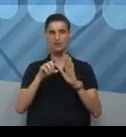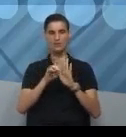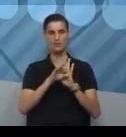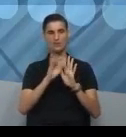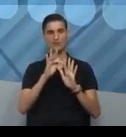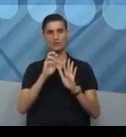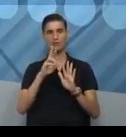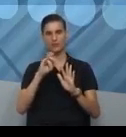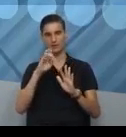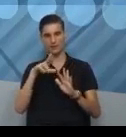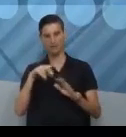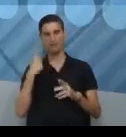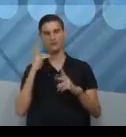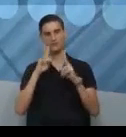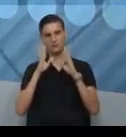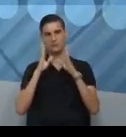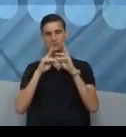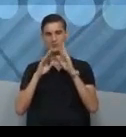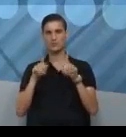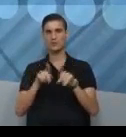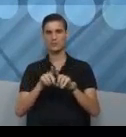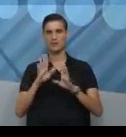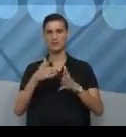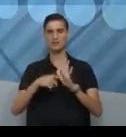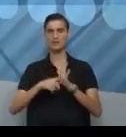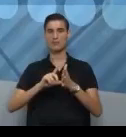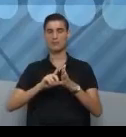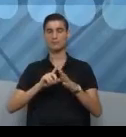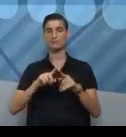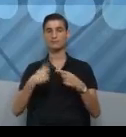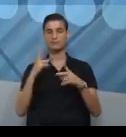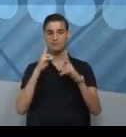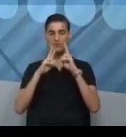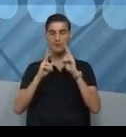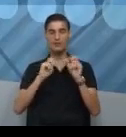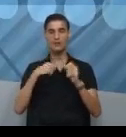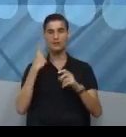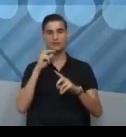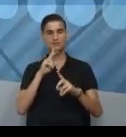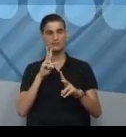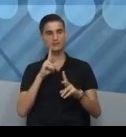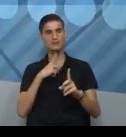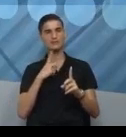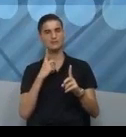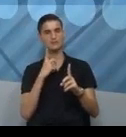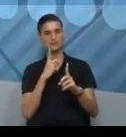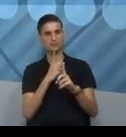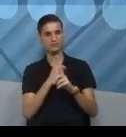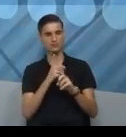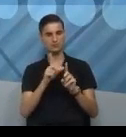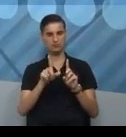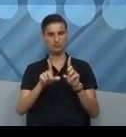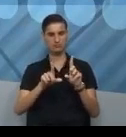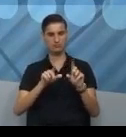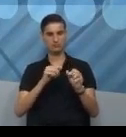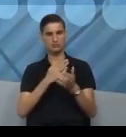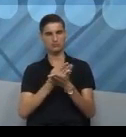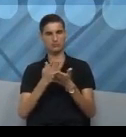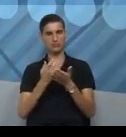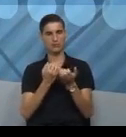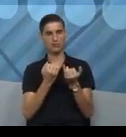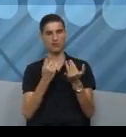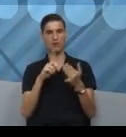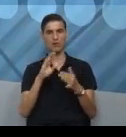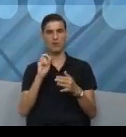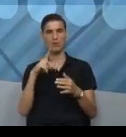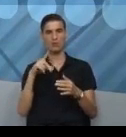de Fourier, que é algo que nós já vimos também anteriormente. Para o quê? Para identificar, definir essa equação da